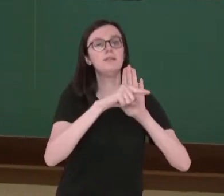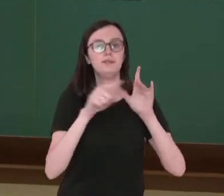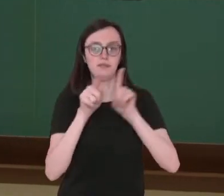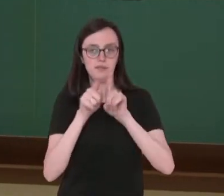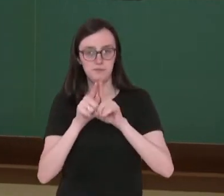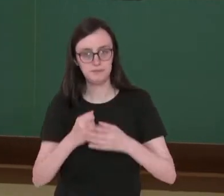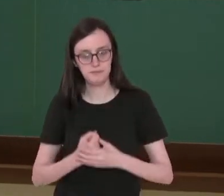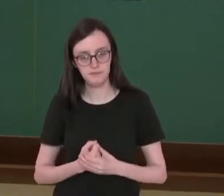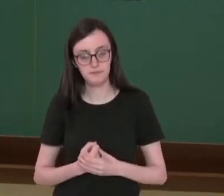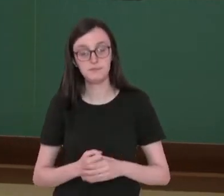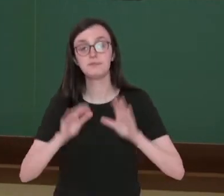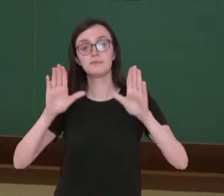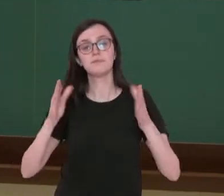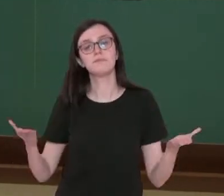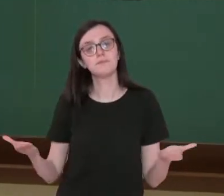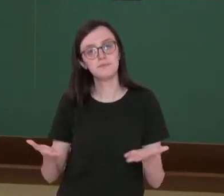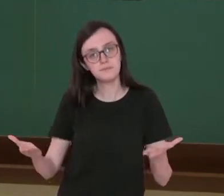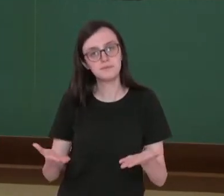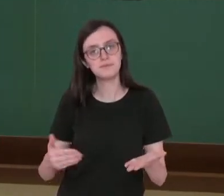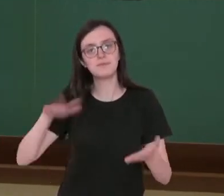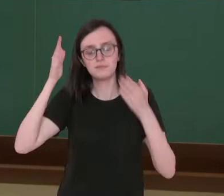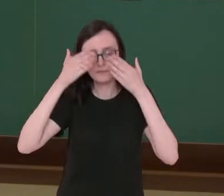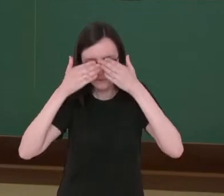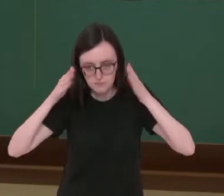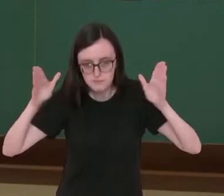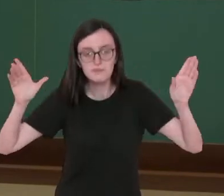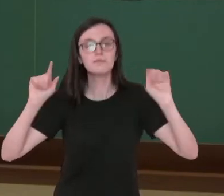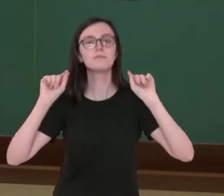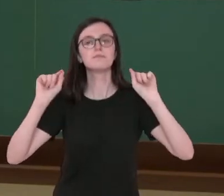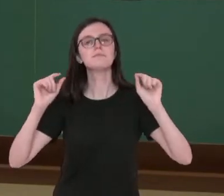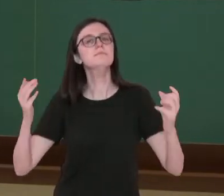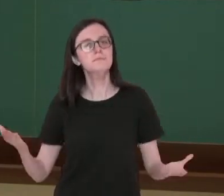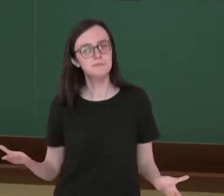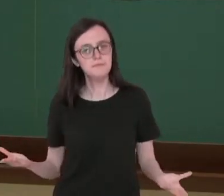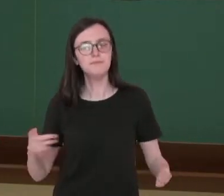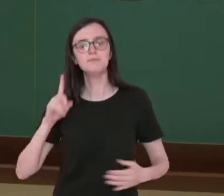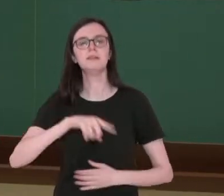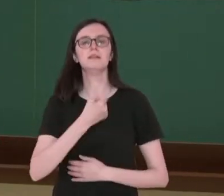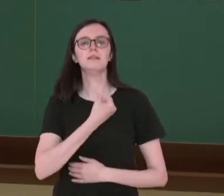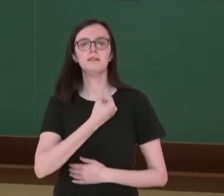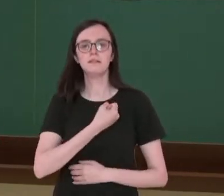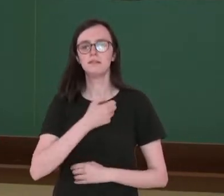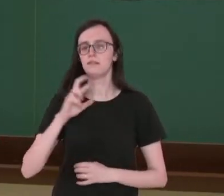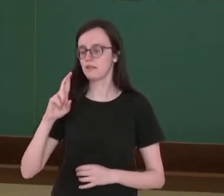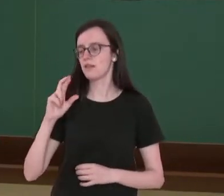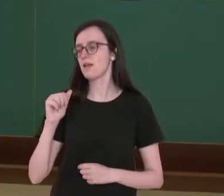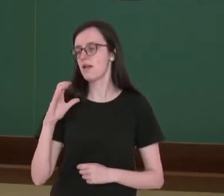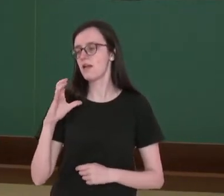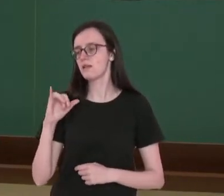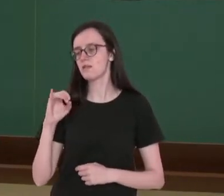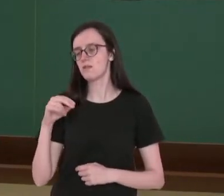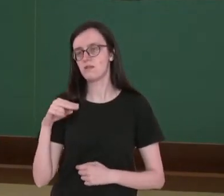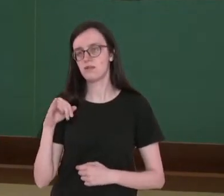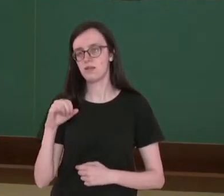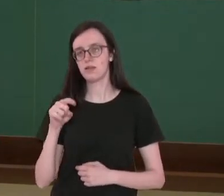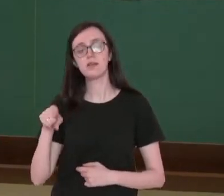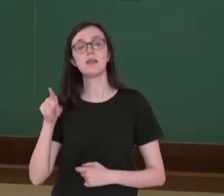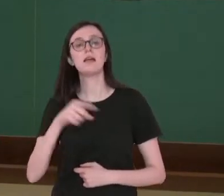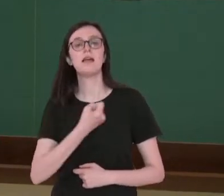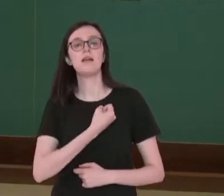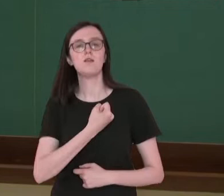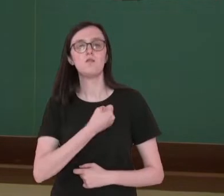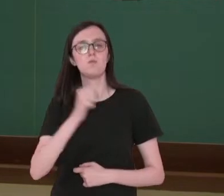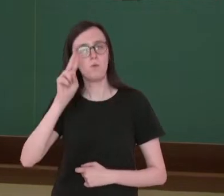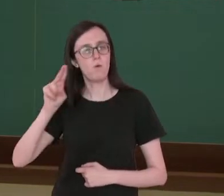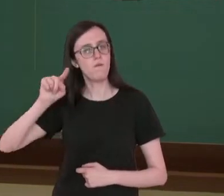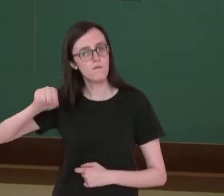né? E agora, daí uma ampliação dele é exatamente os números racionais, aqueles que a gente diz, o número com